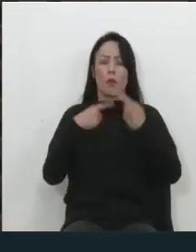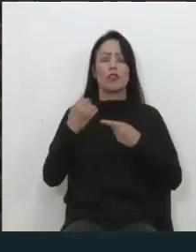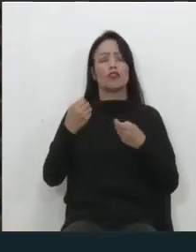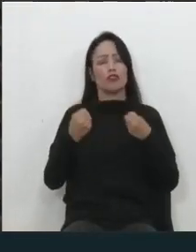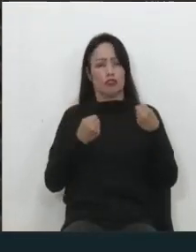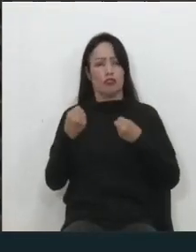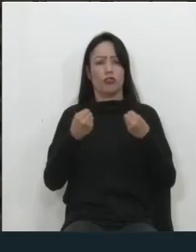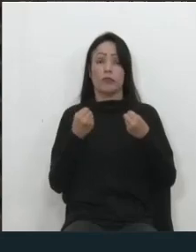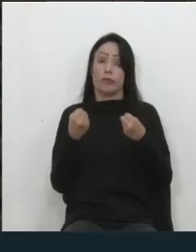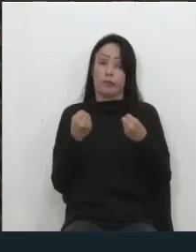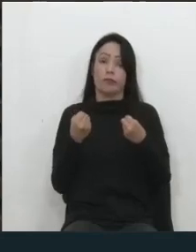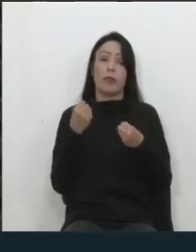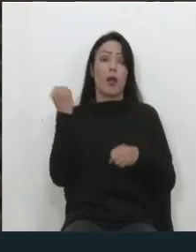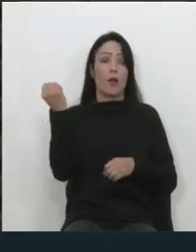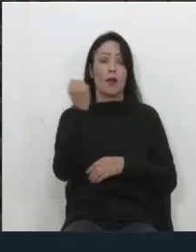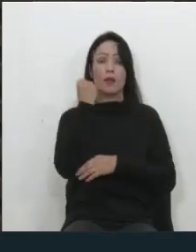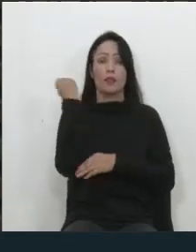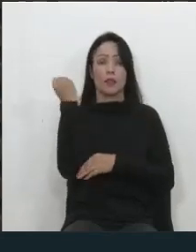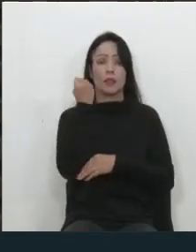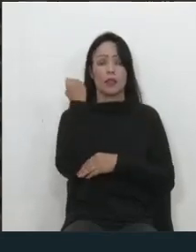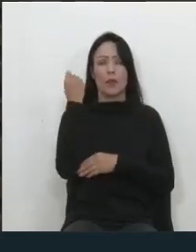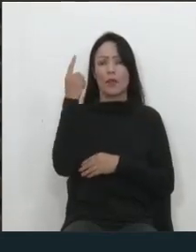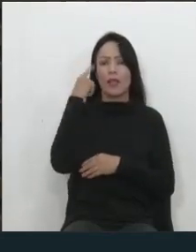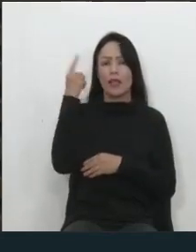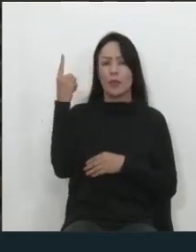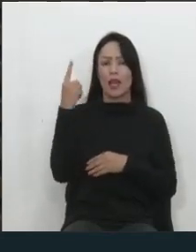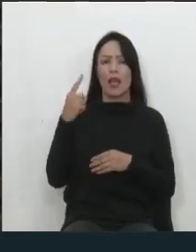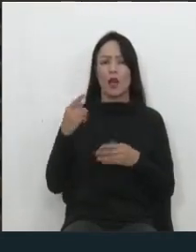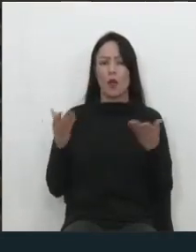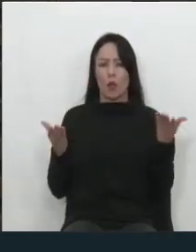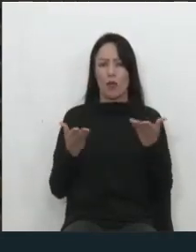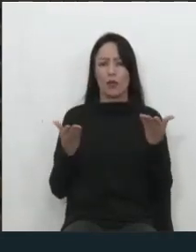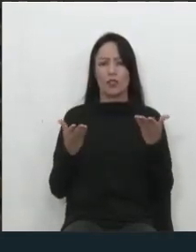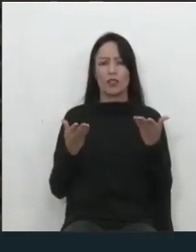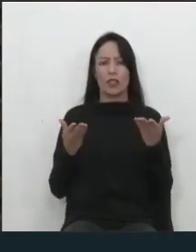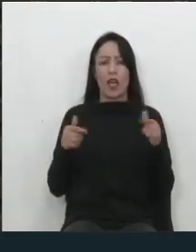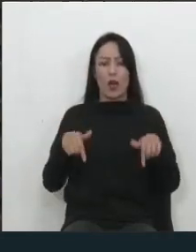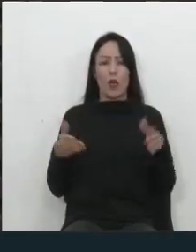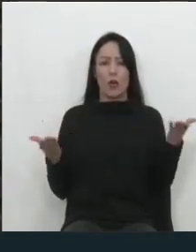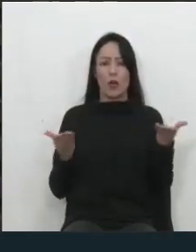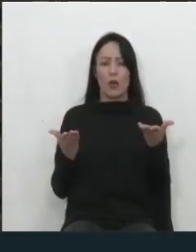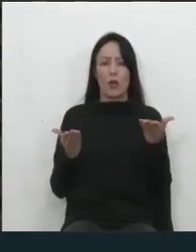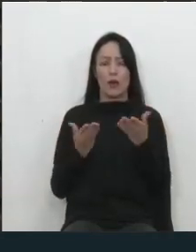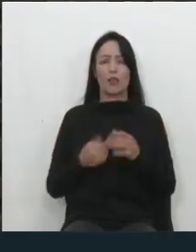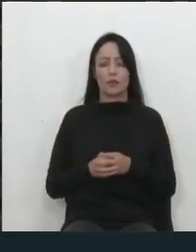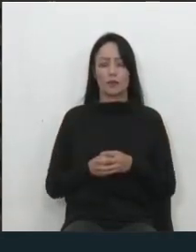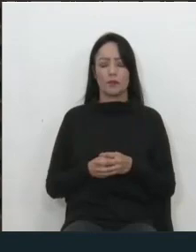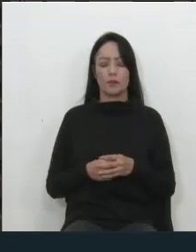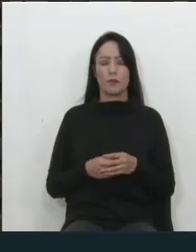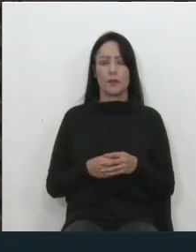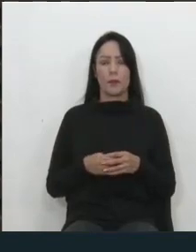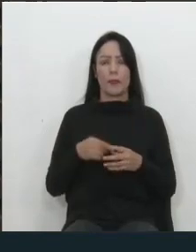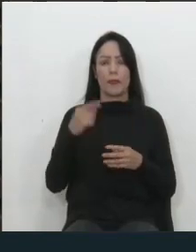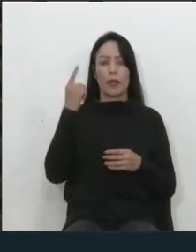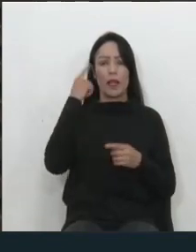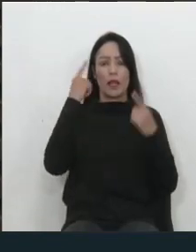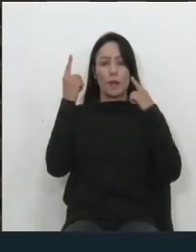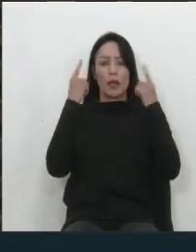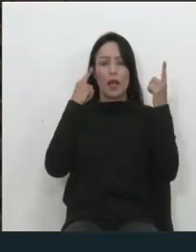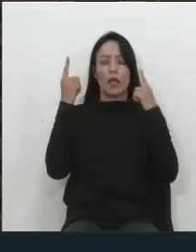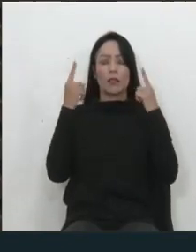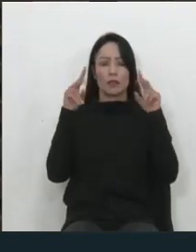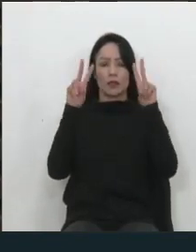grave. E a gente precisa relembrar disso. Então, hoje que fiz questão de, nesse momento que eu estou falando aqui, presidente, relembrar essas